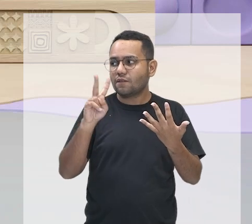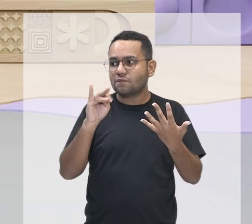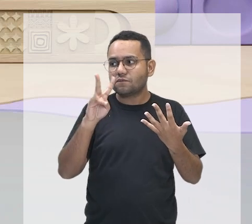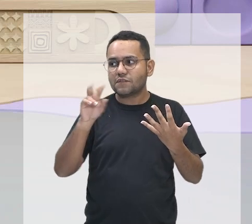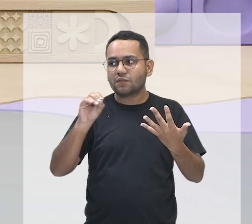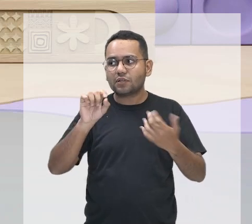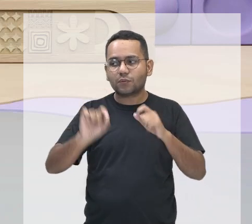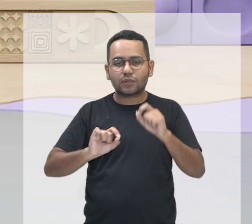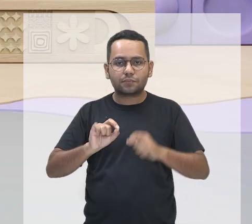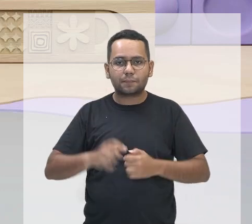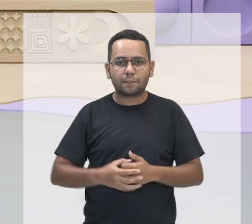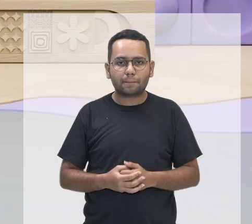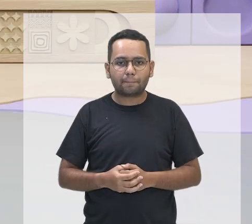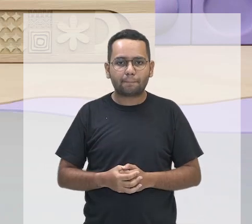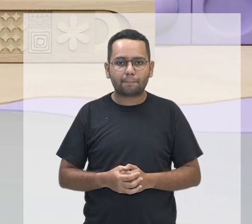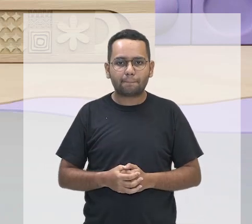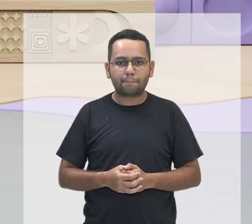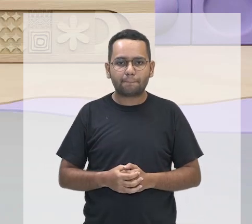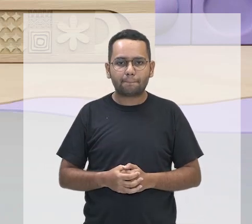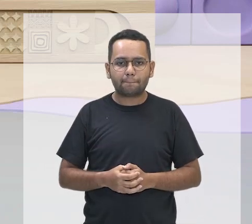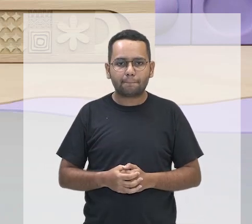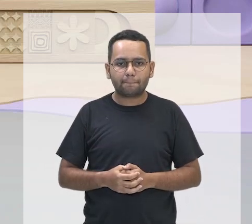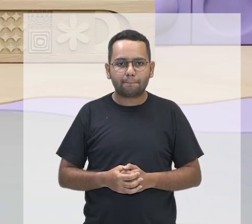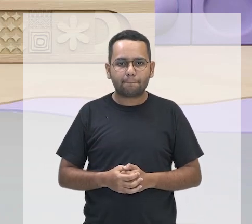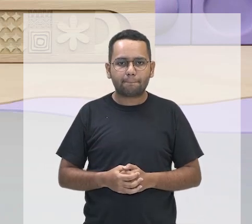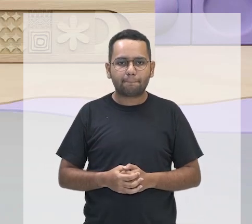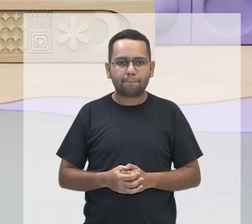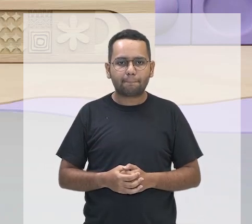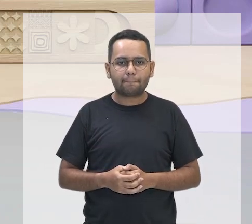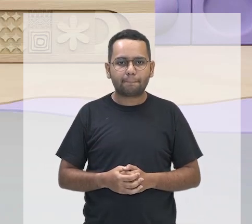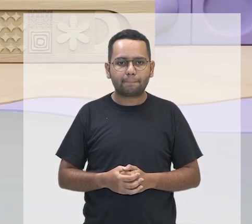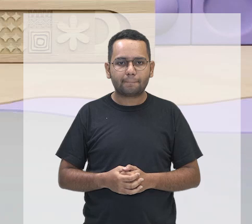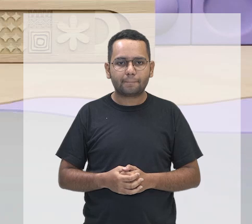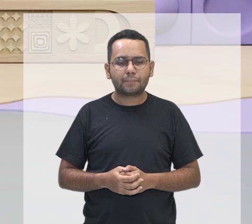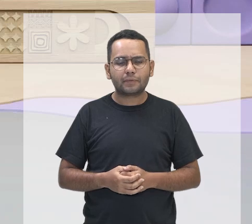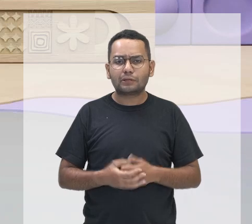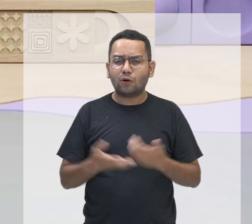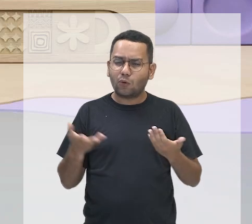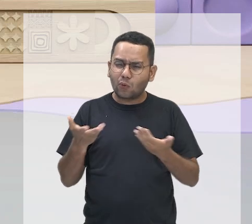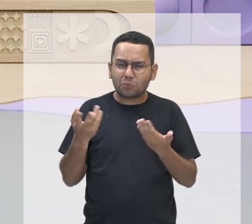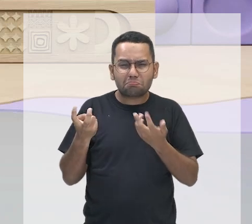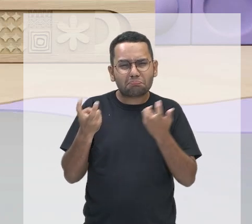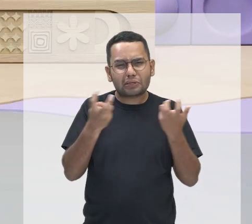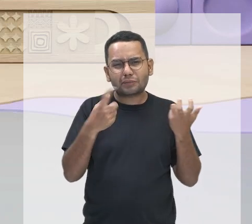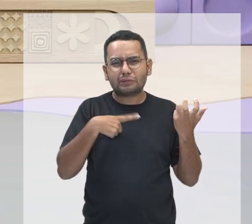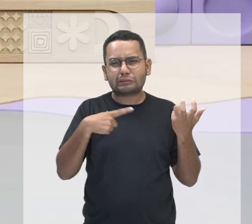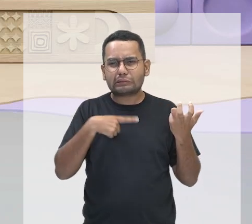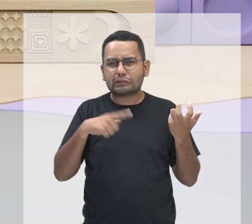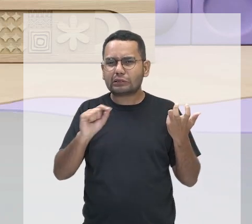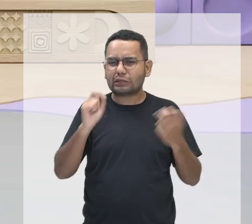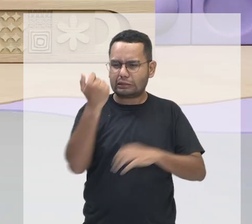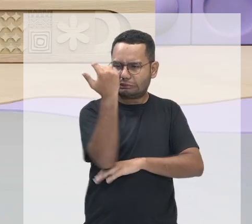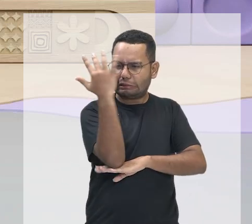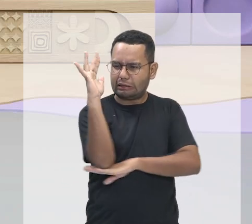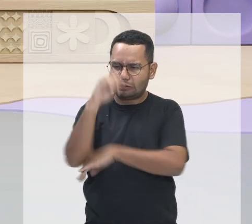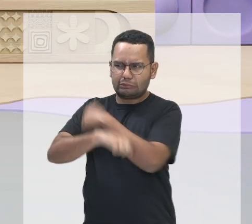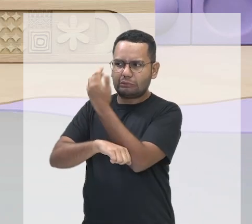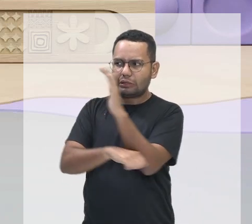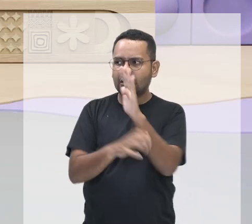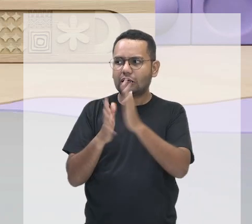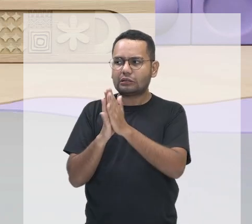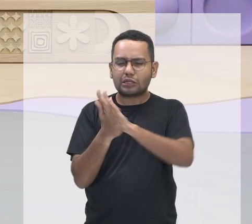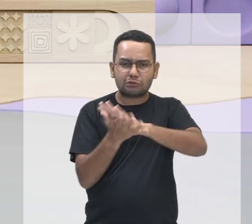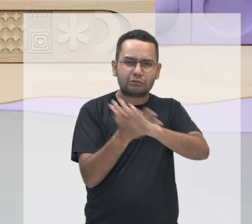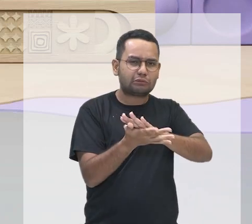aí a destruição da natureza, esses incêndios, essas fumaças